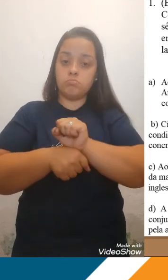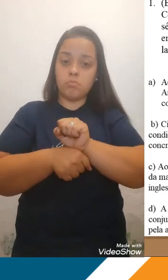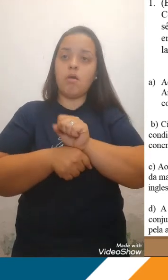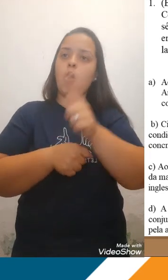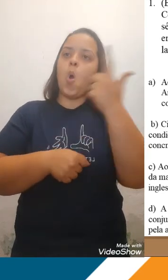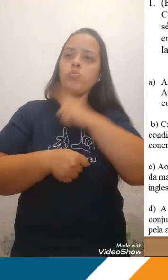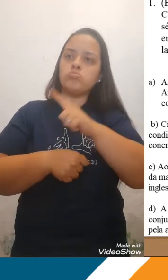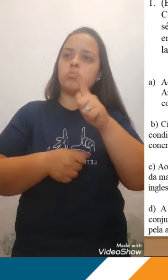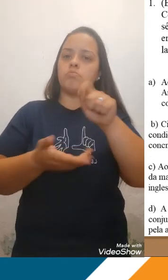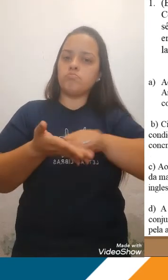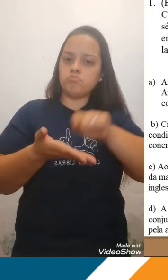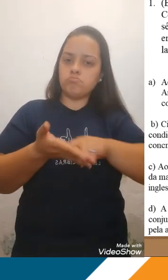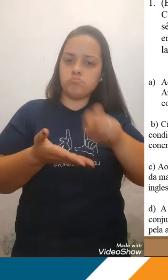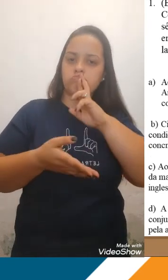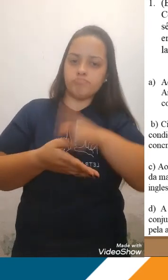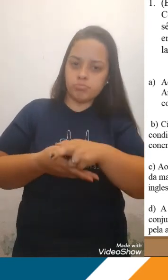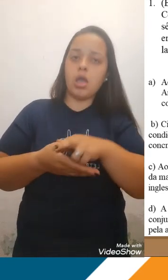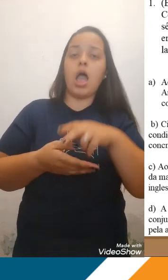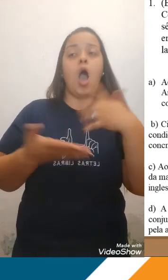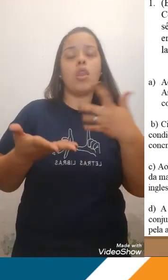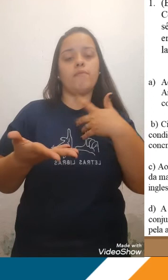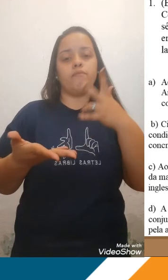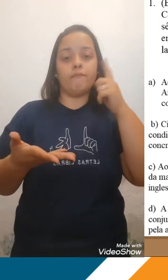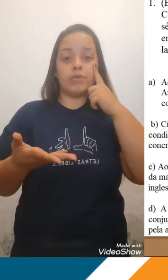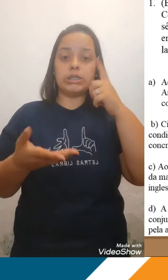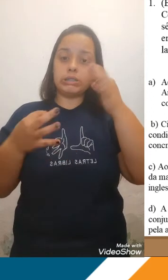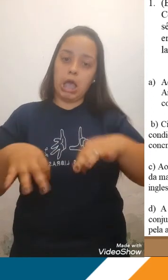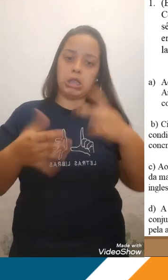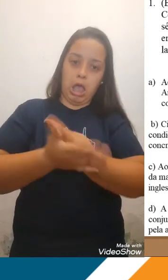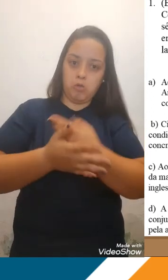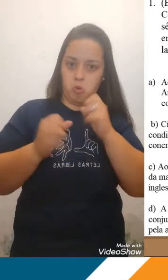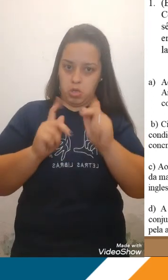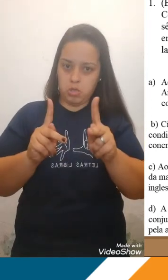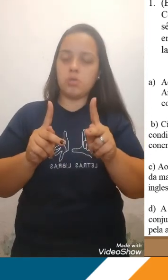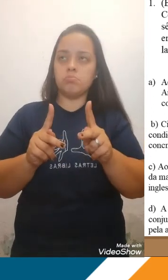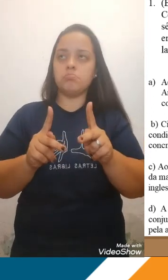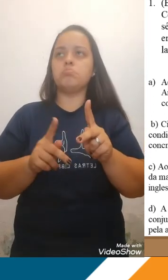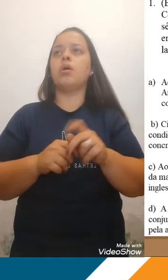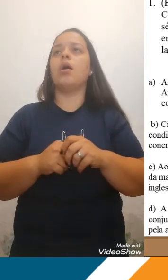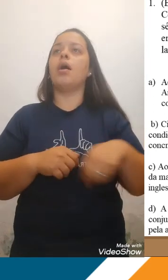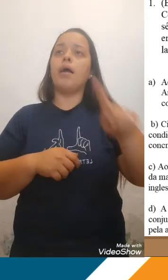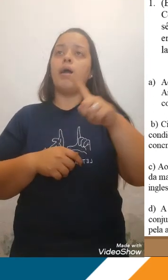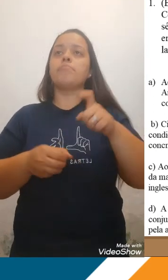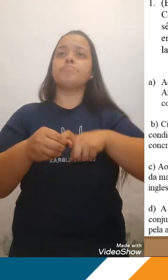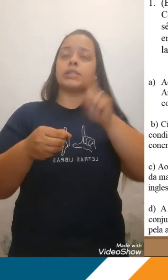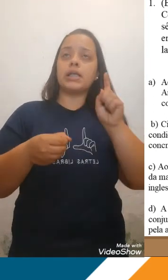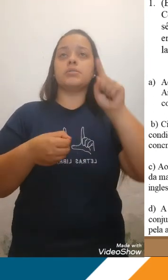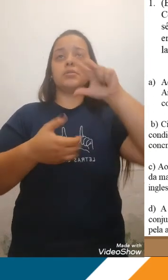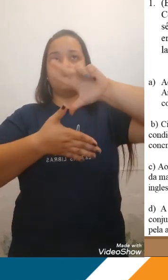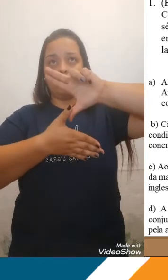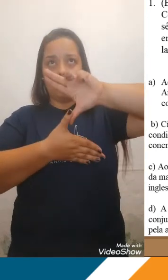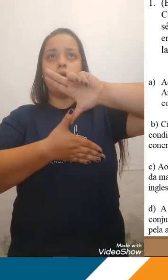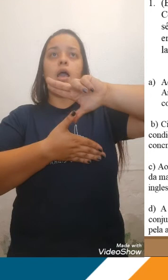resolvam o exercício, pois eu vou corrigi-lo conforme a leitura, tudo bem? A independência norte-americana foi o